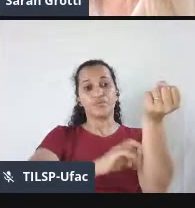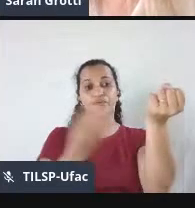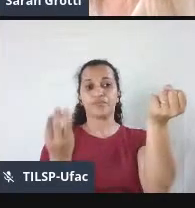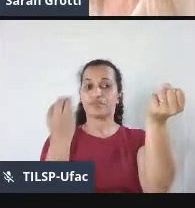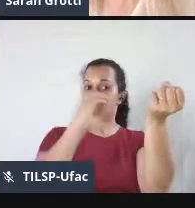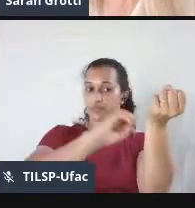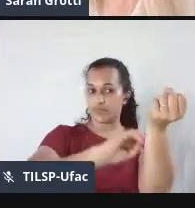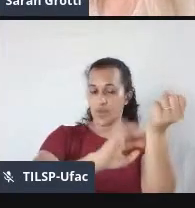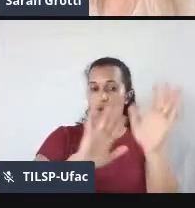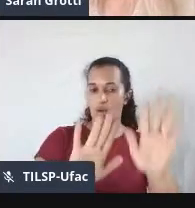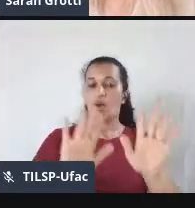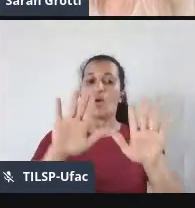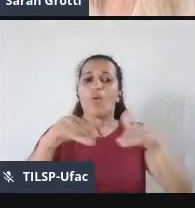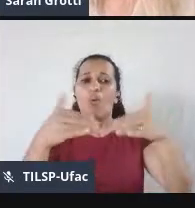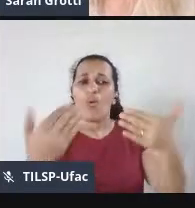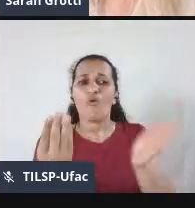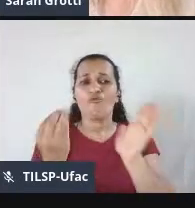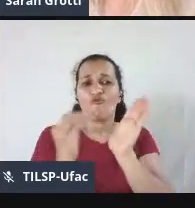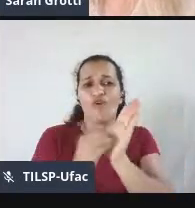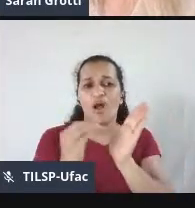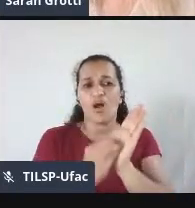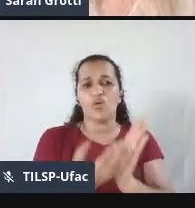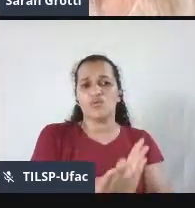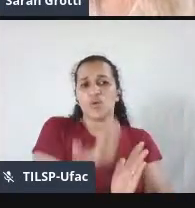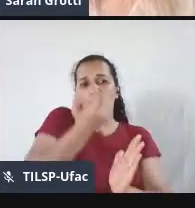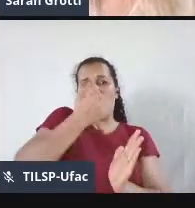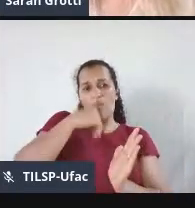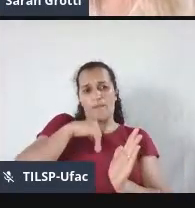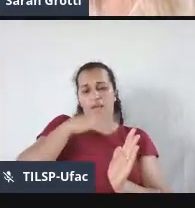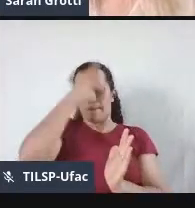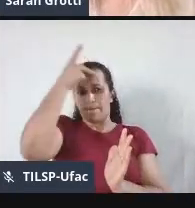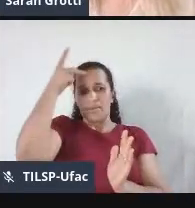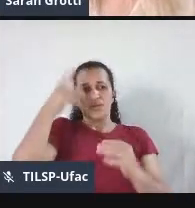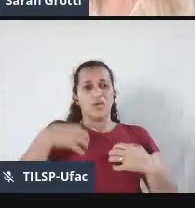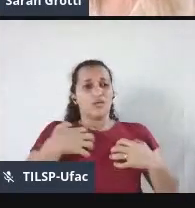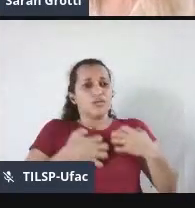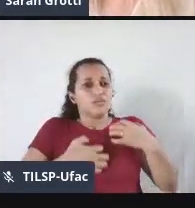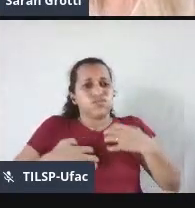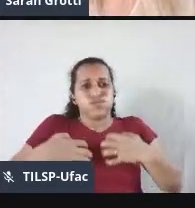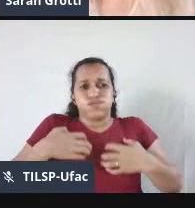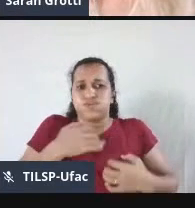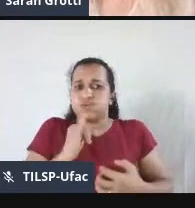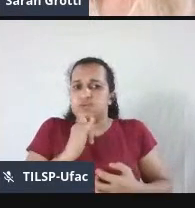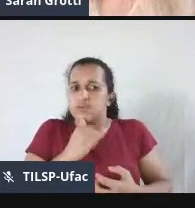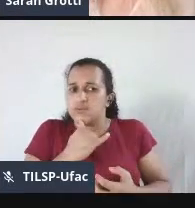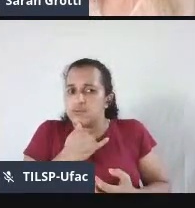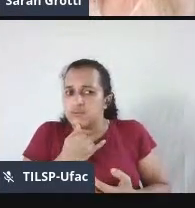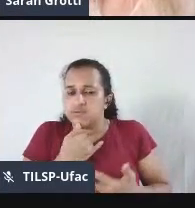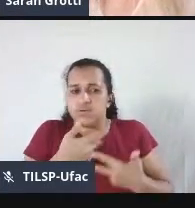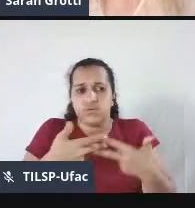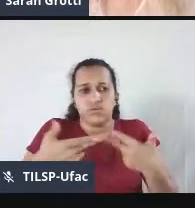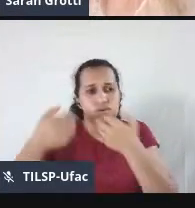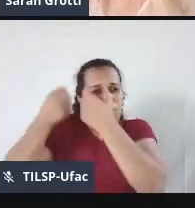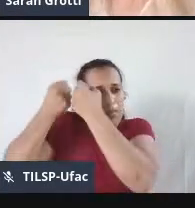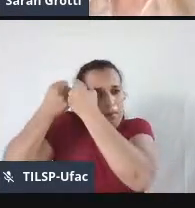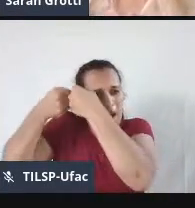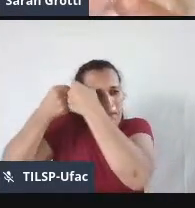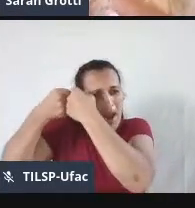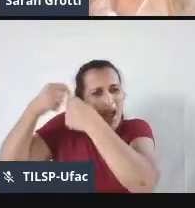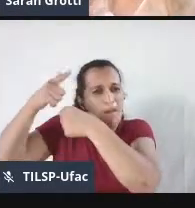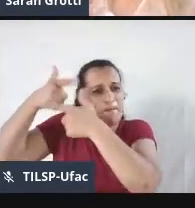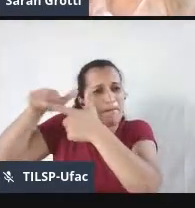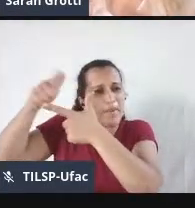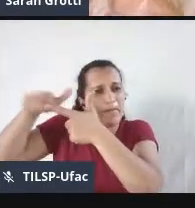como fadiga, fraqueza, anemia, macrocítica, né, megaloblástica, transtornos neurológicos. Se